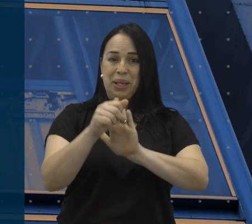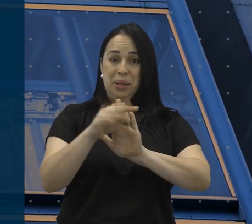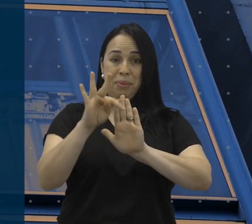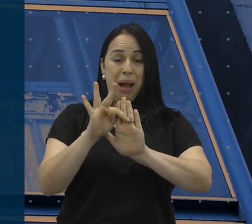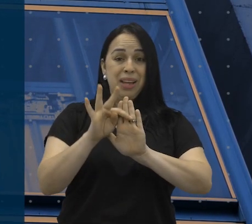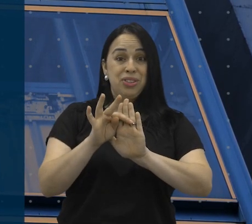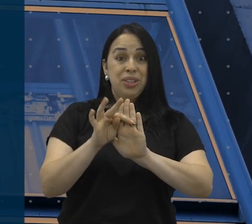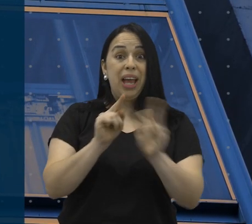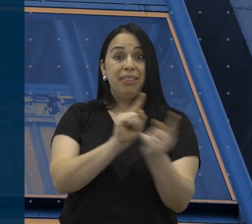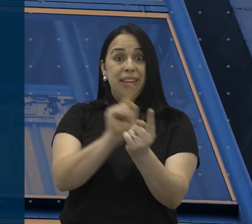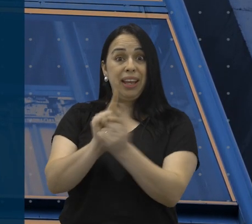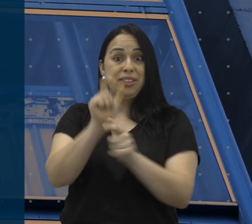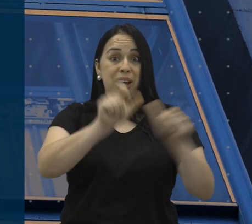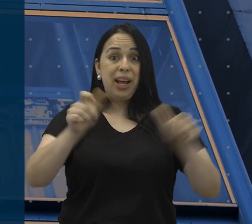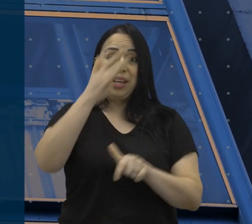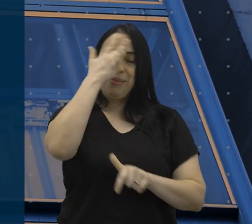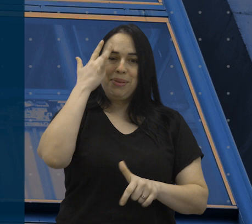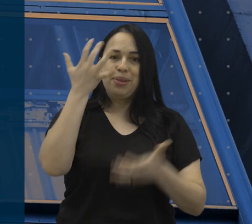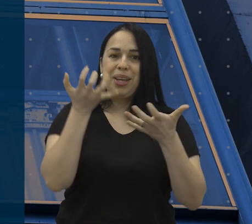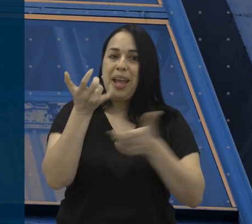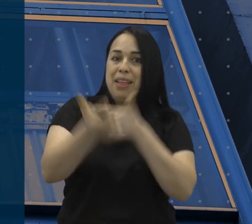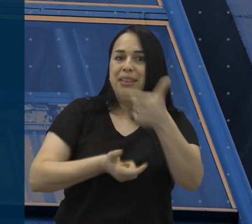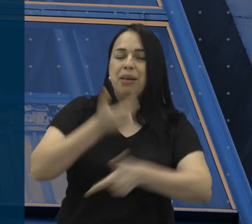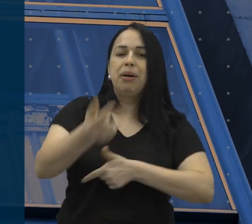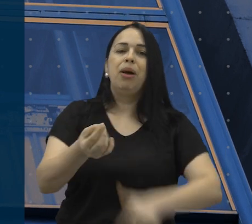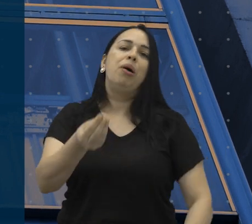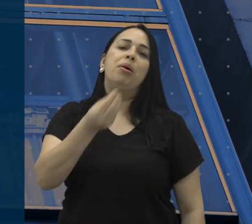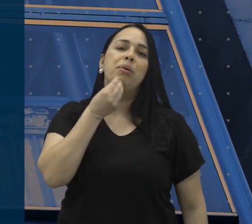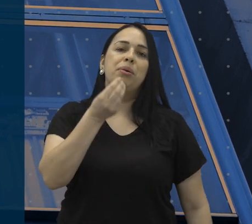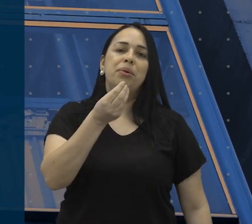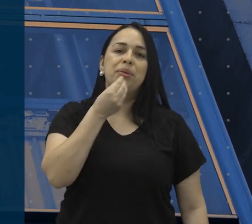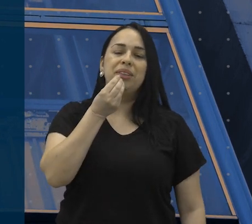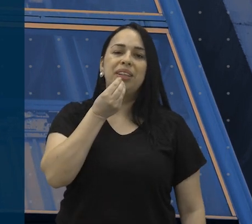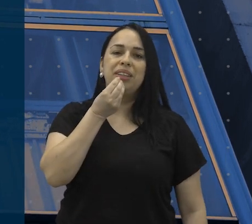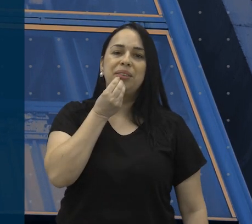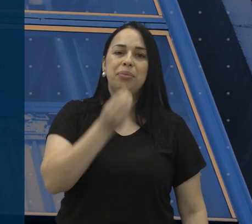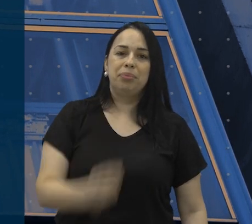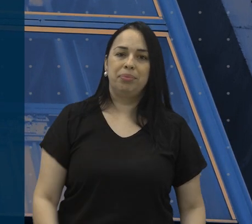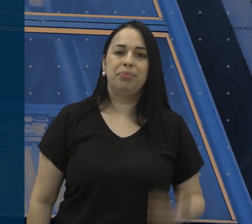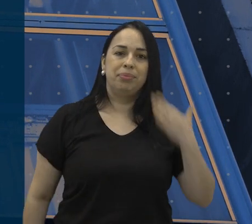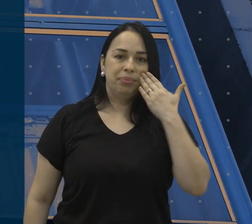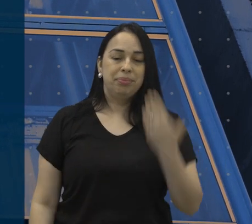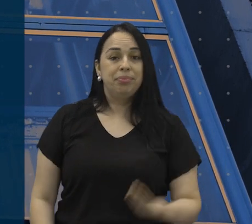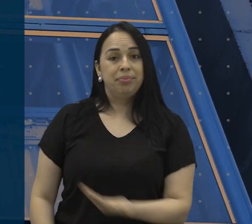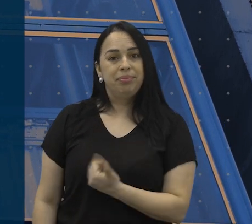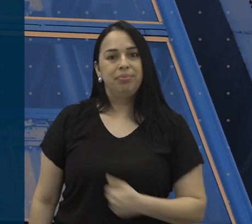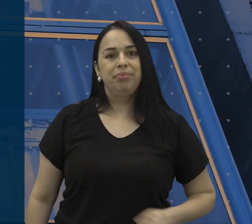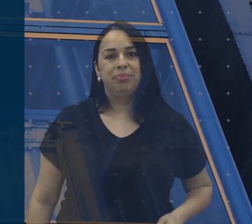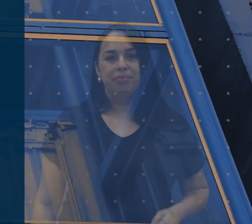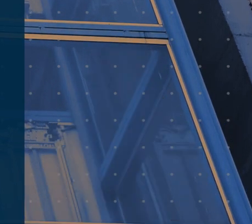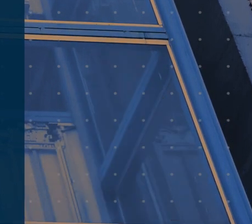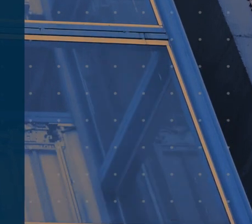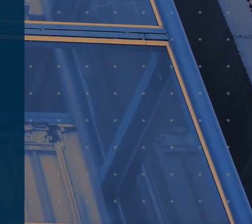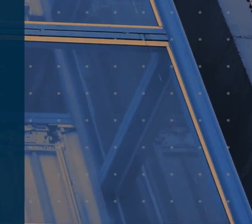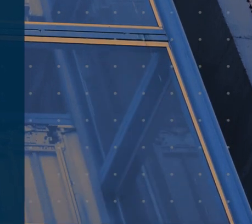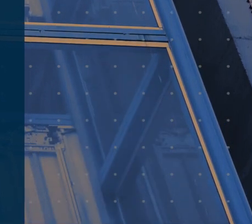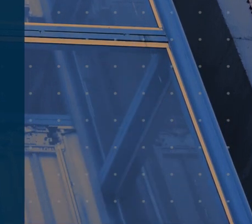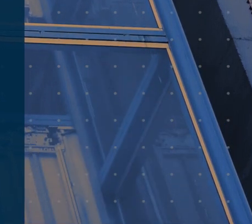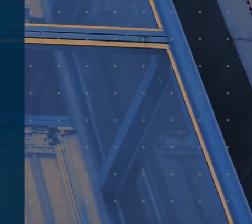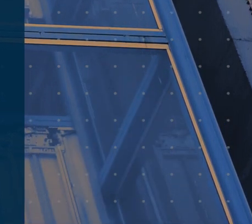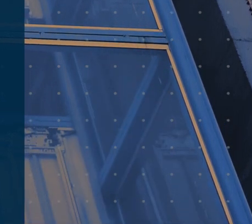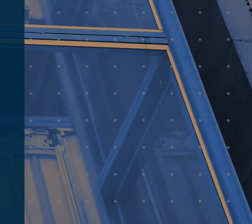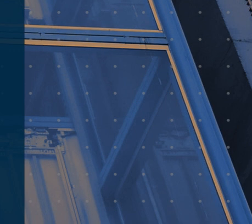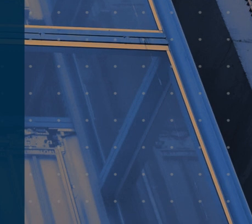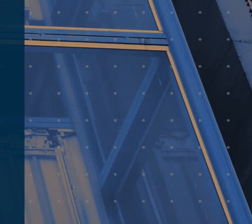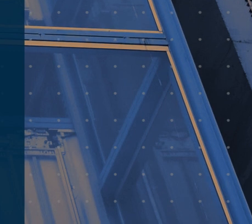O PAT, Posto de Atendimento ao Trabalhador de São José dos Campos, tem oportunidades de emprego para ajudante de